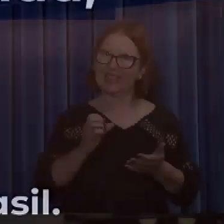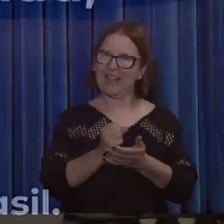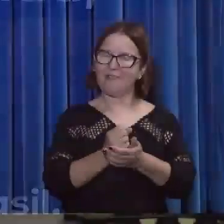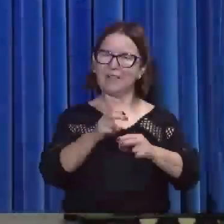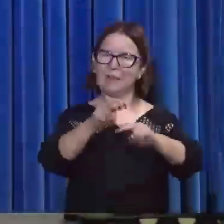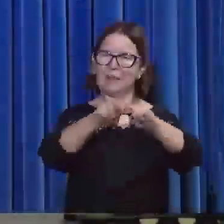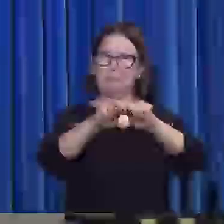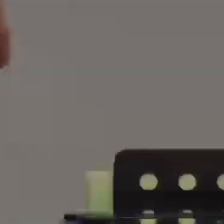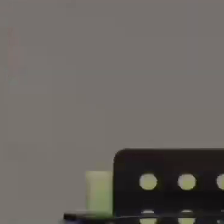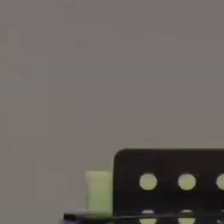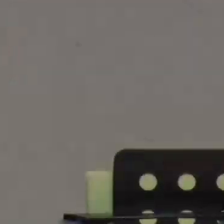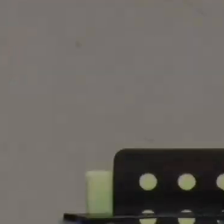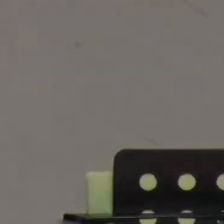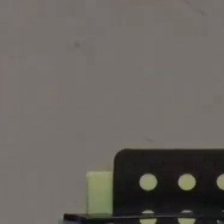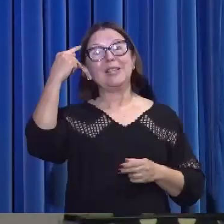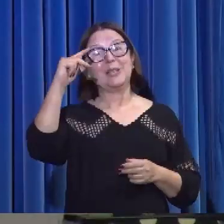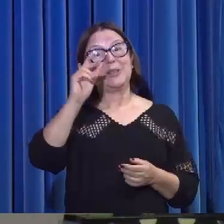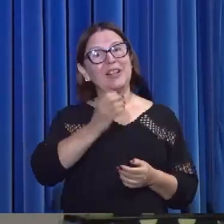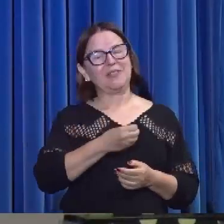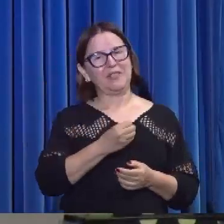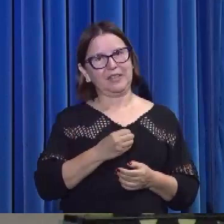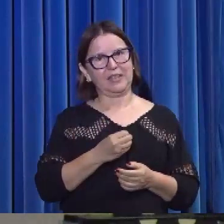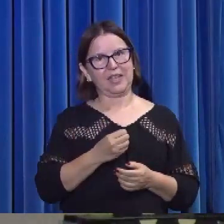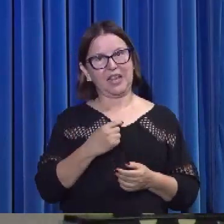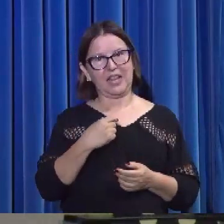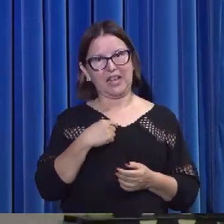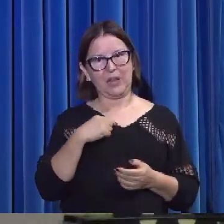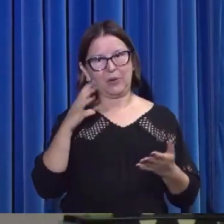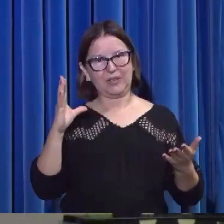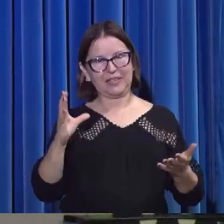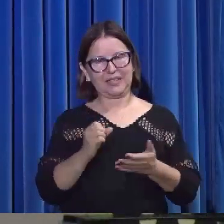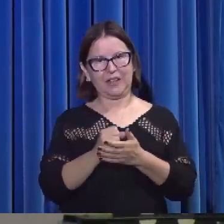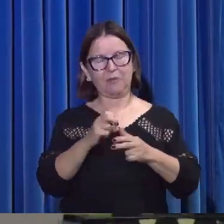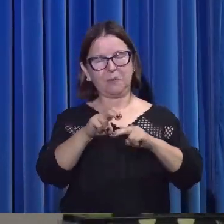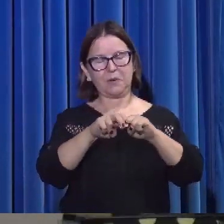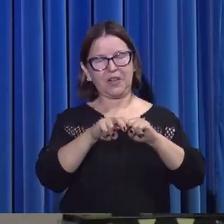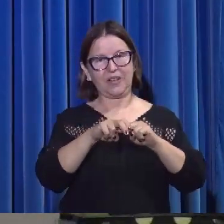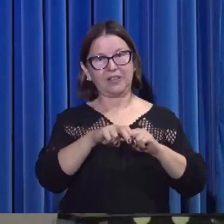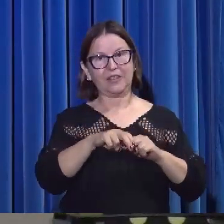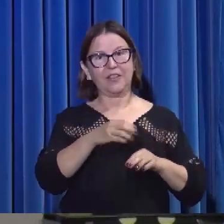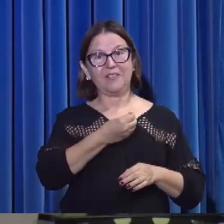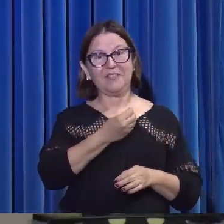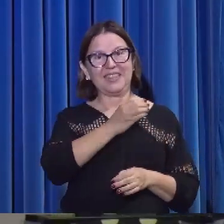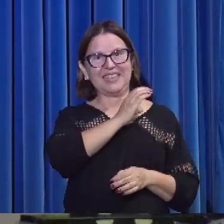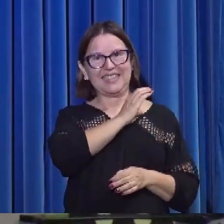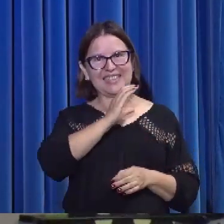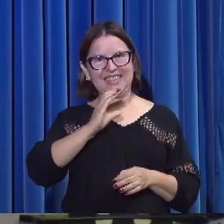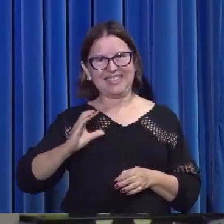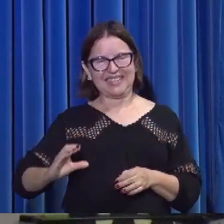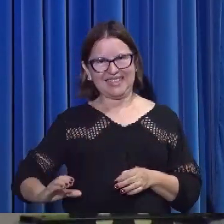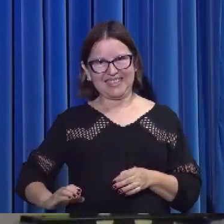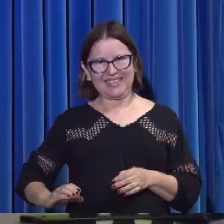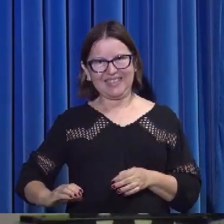vida. Eu só vou ser salvo por causa da vida de Cristo que habita em mim.